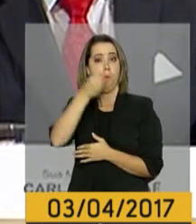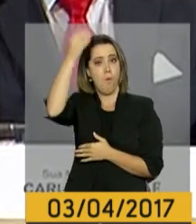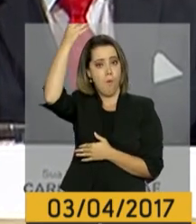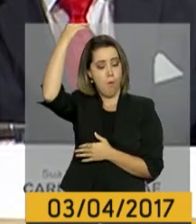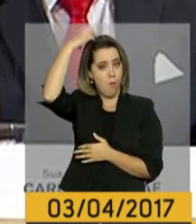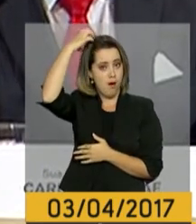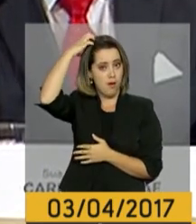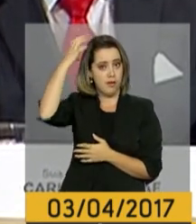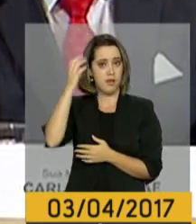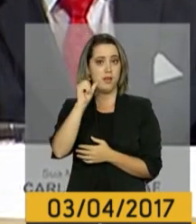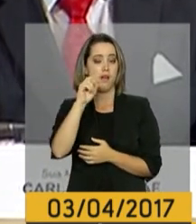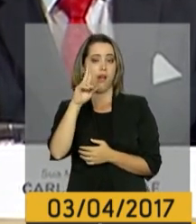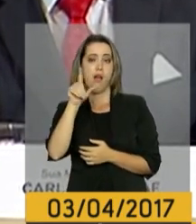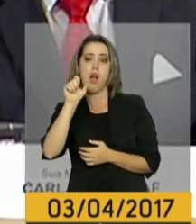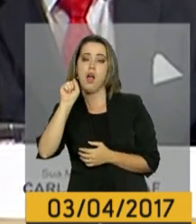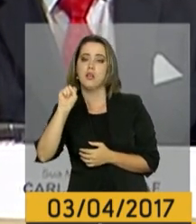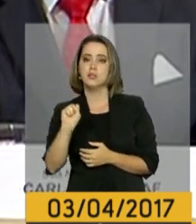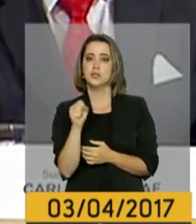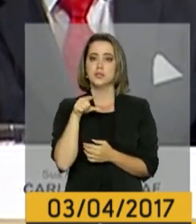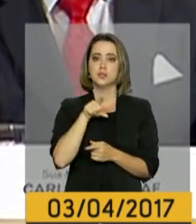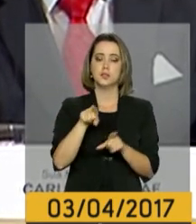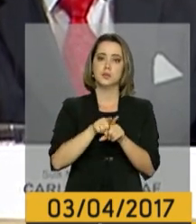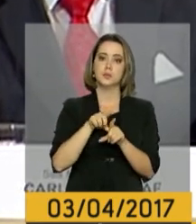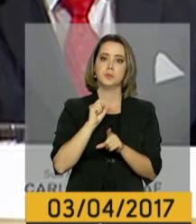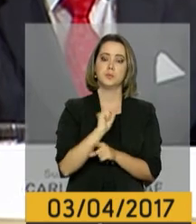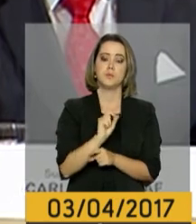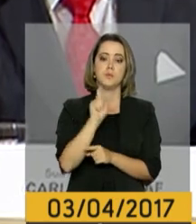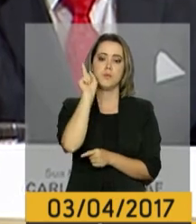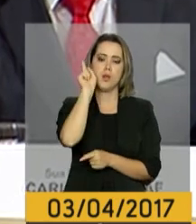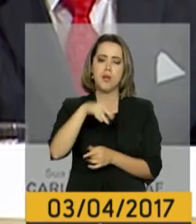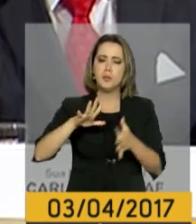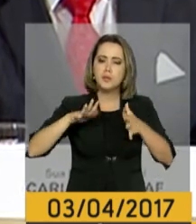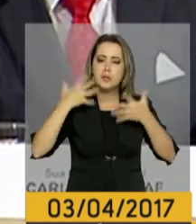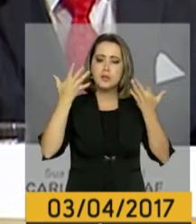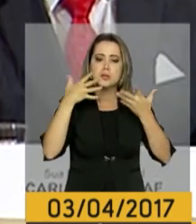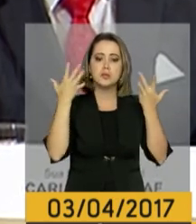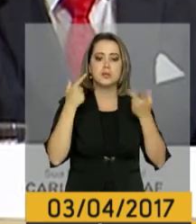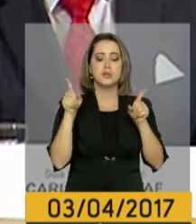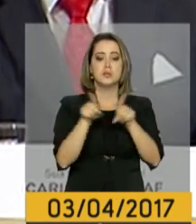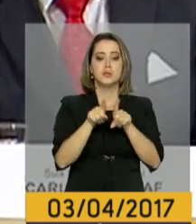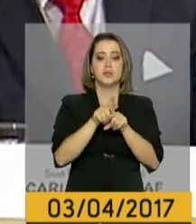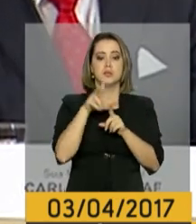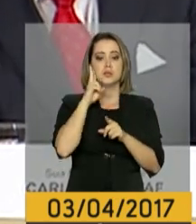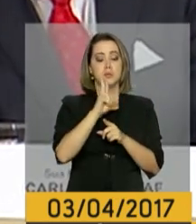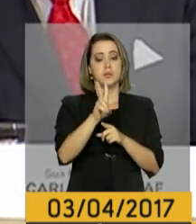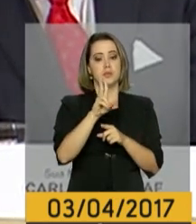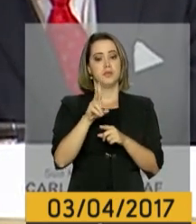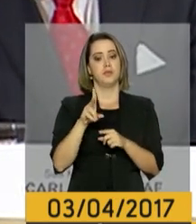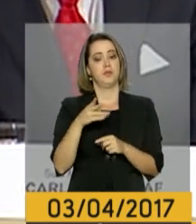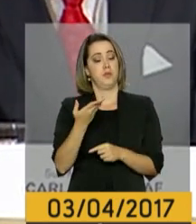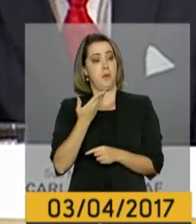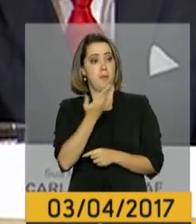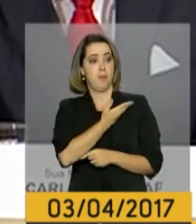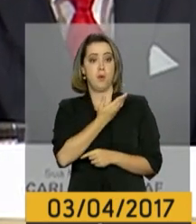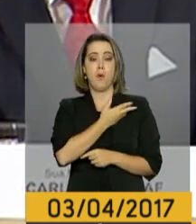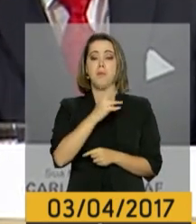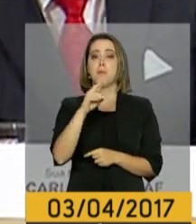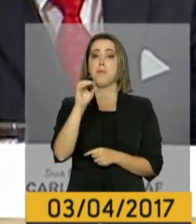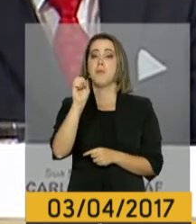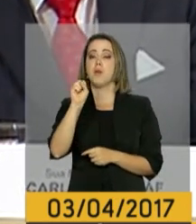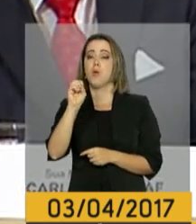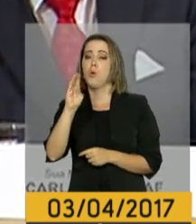Carlos XVI Gustavo. É uma alegria também rever meu amigo Robson de